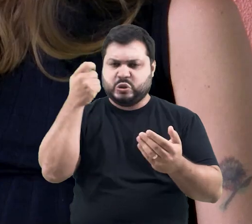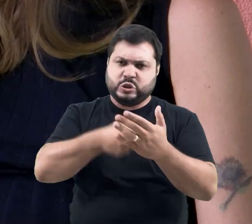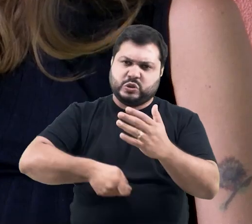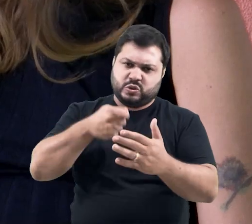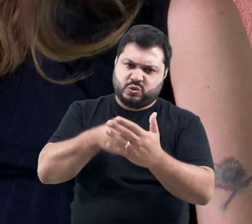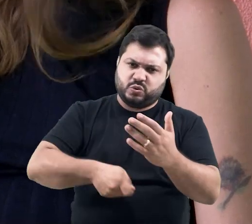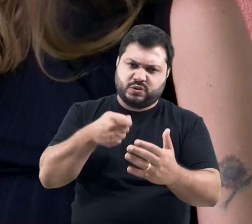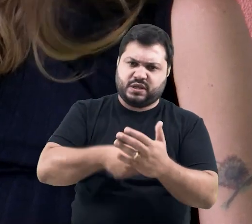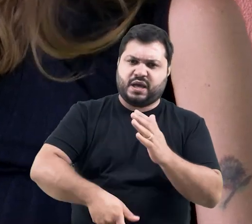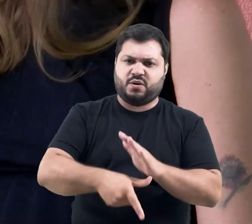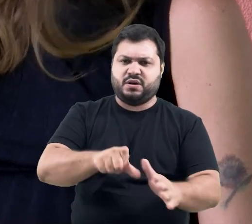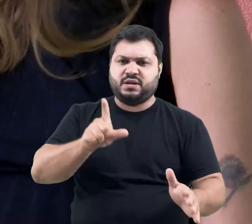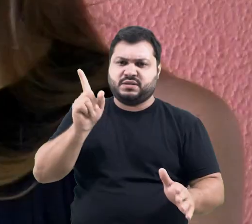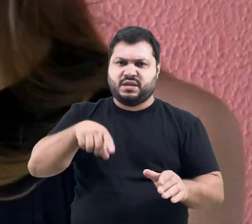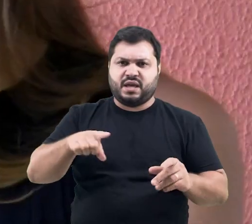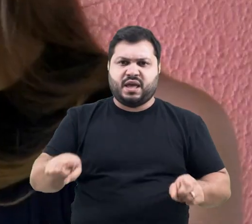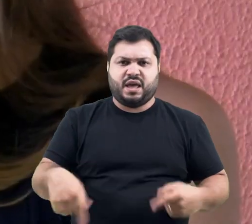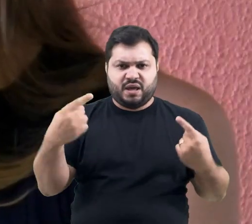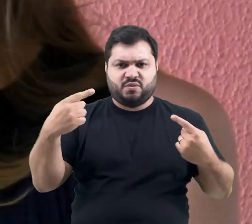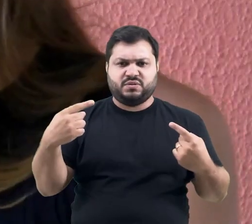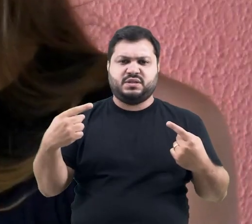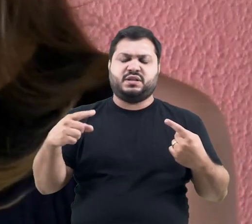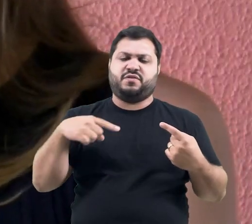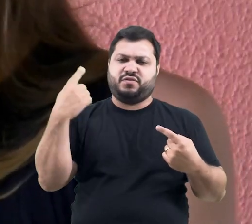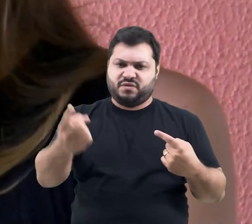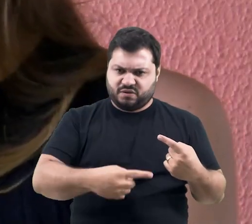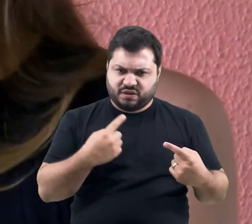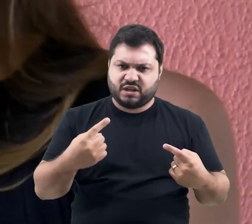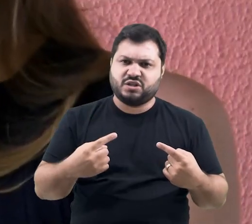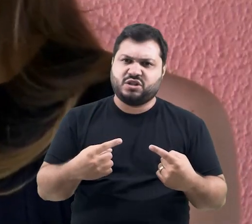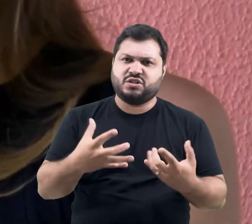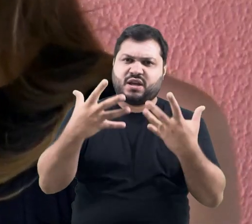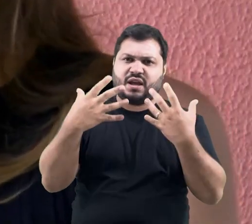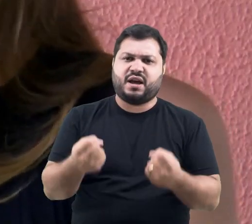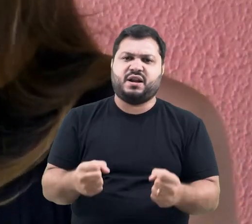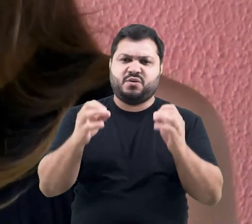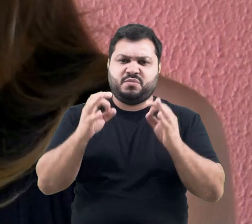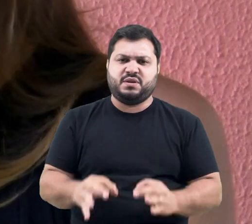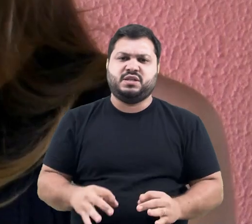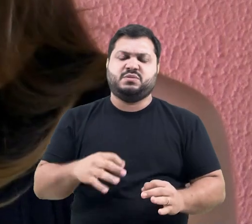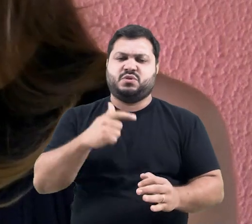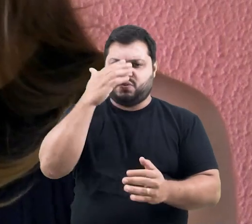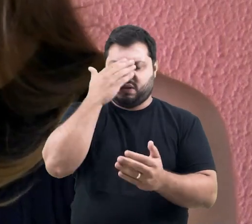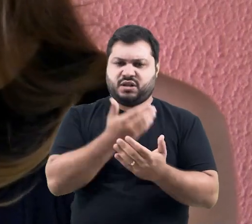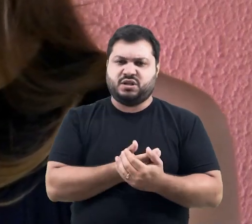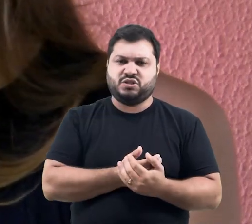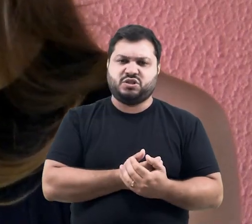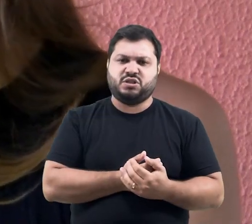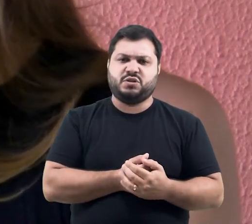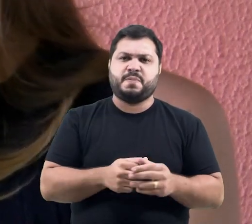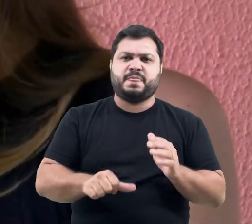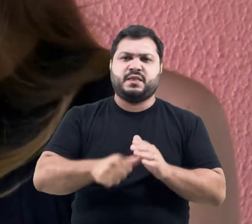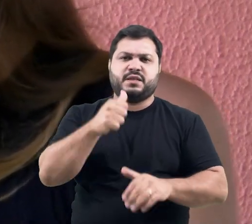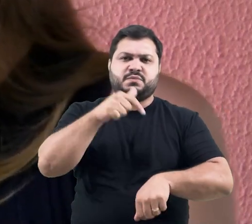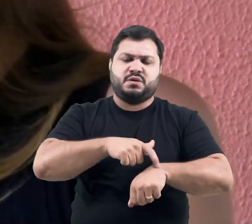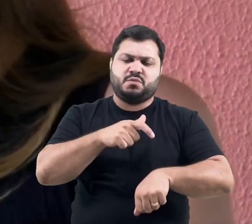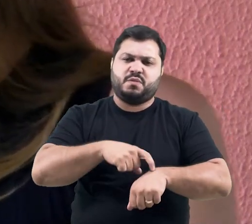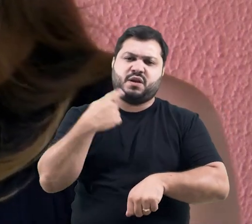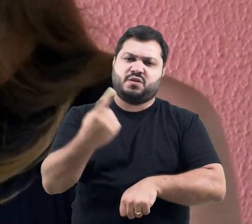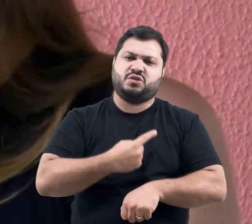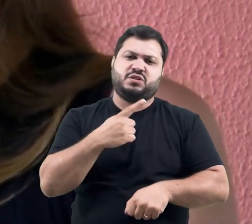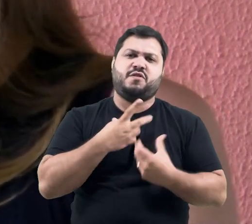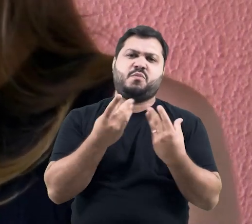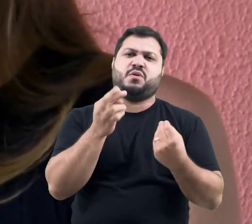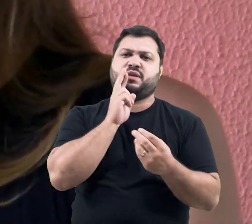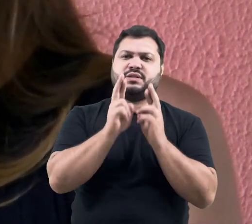muitas pessoas lutaram para isso antes de nós. É um desafio que a gente está encarando mesmo. Acredito que nesse primeiro